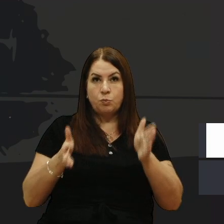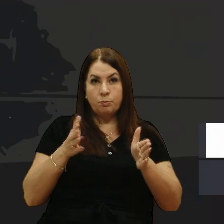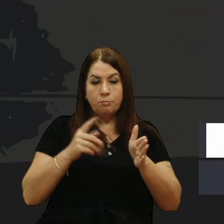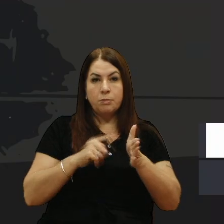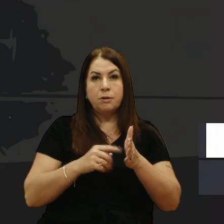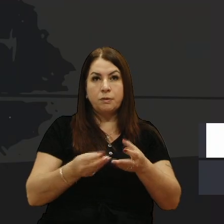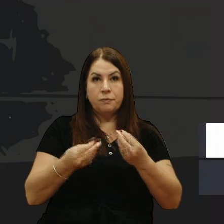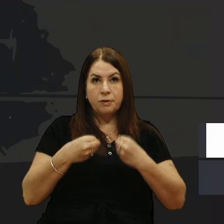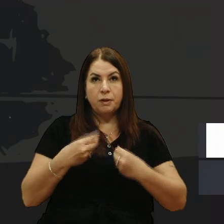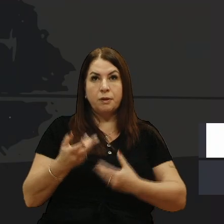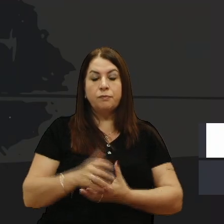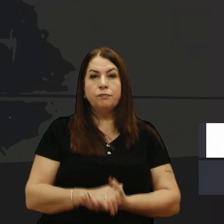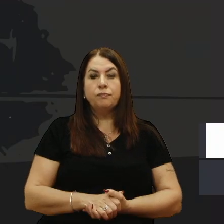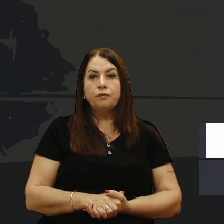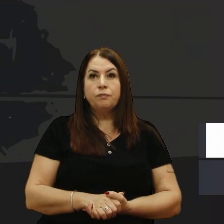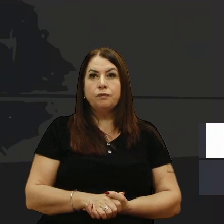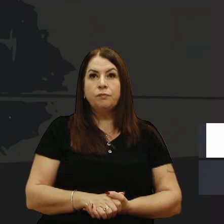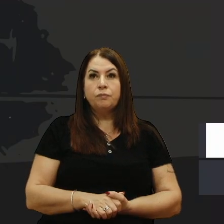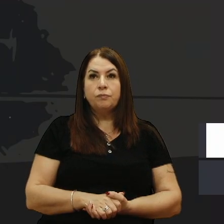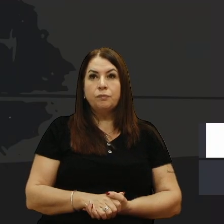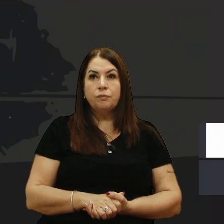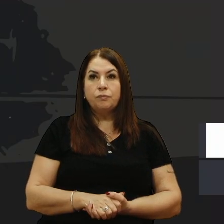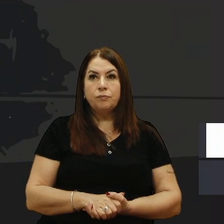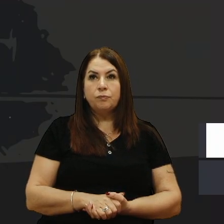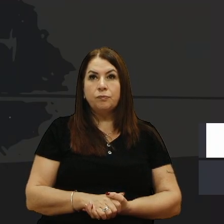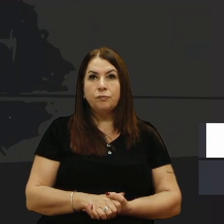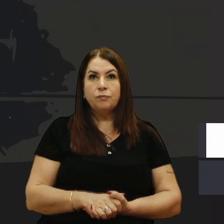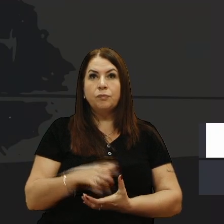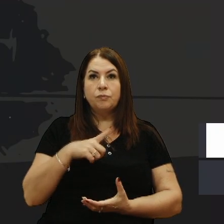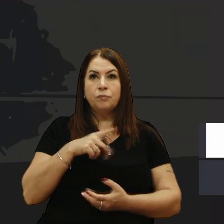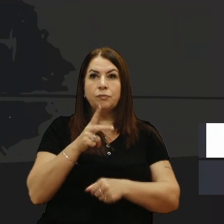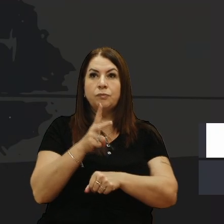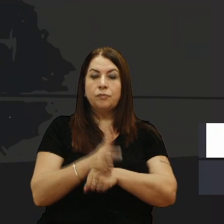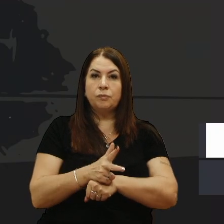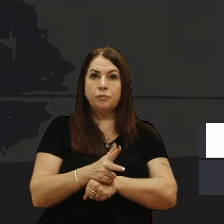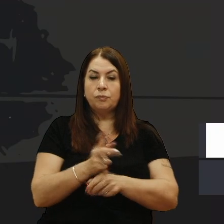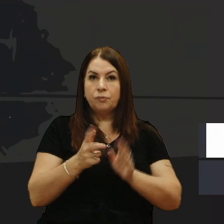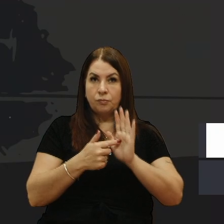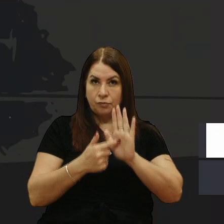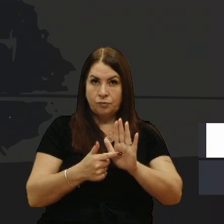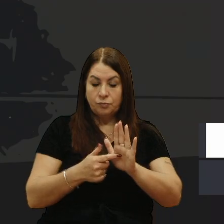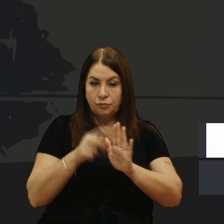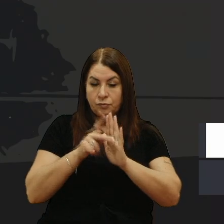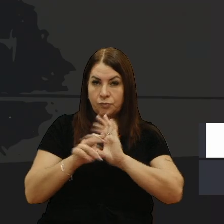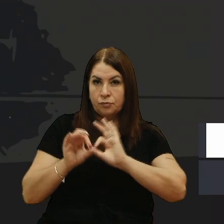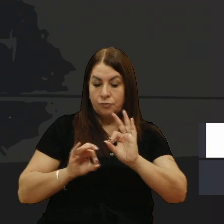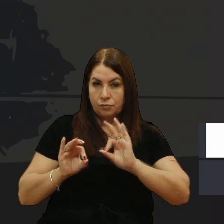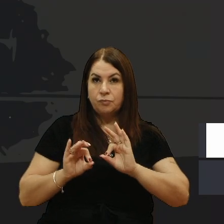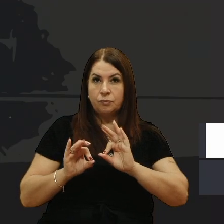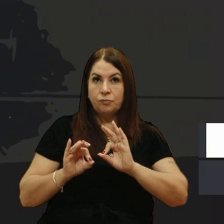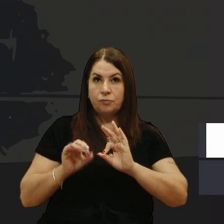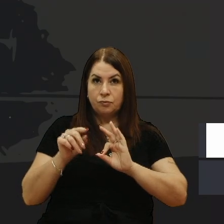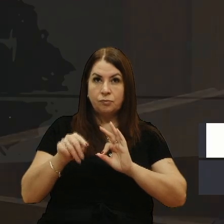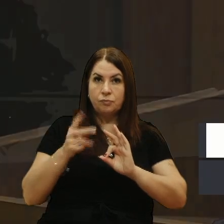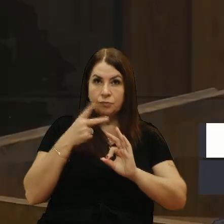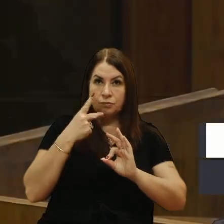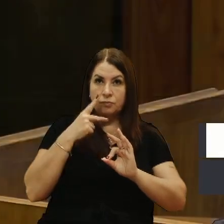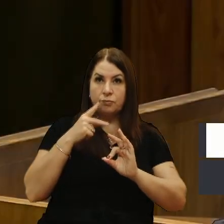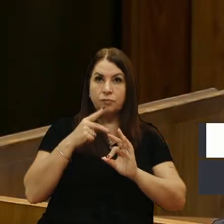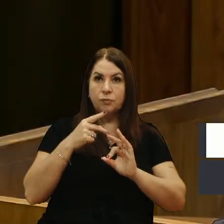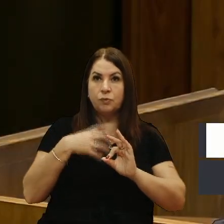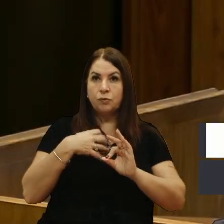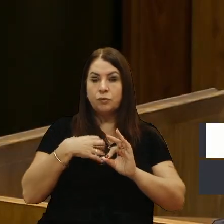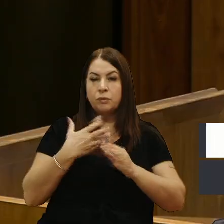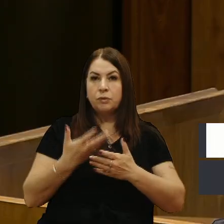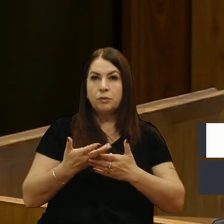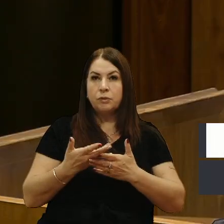foi colocado. Agora tem um vídeo que demonstra ali o projeto, isso que eu falei aqui, de uma maneira um